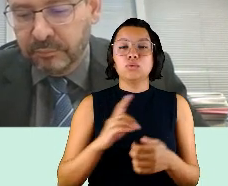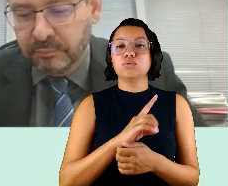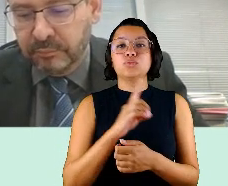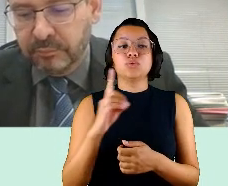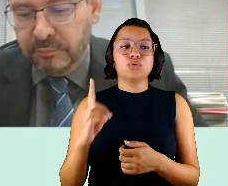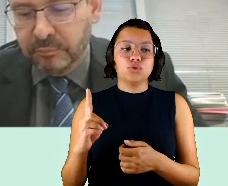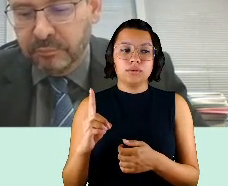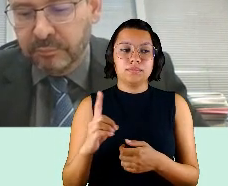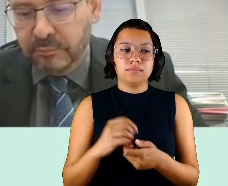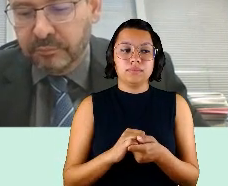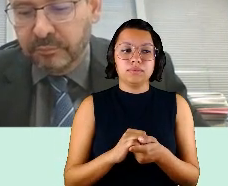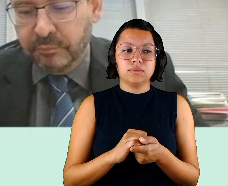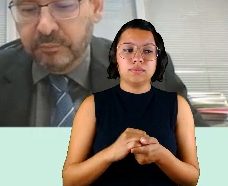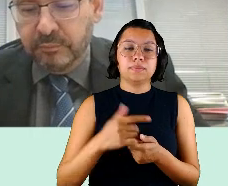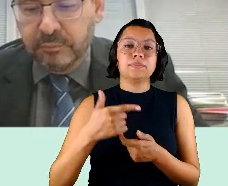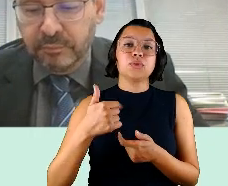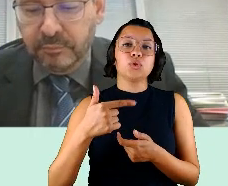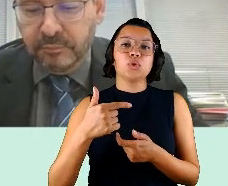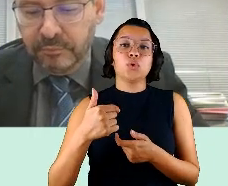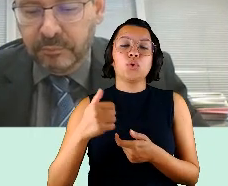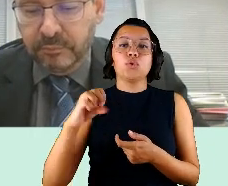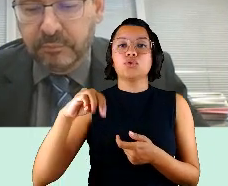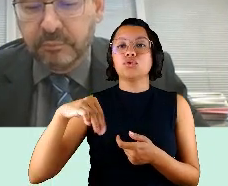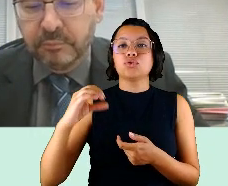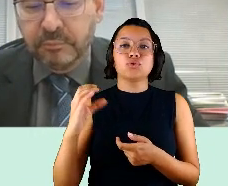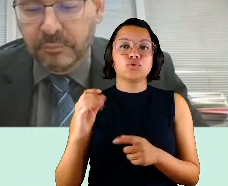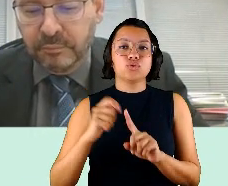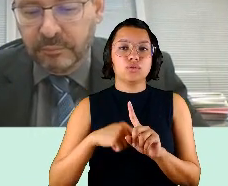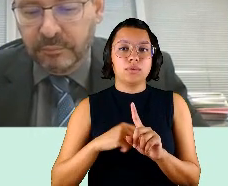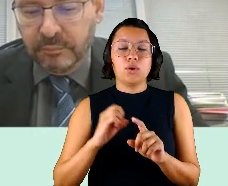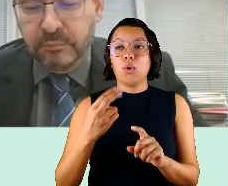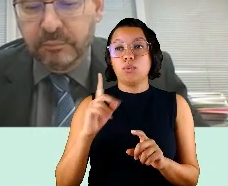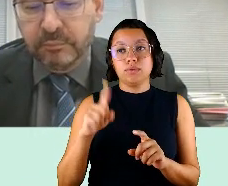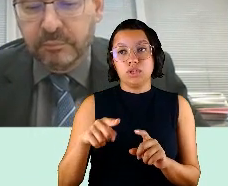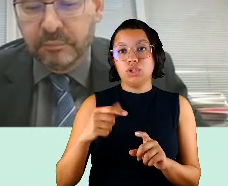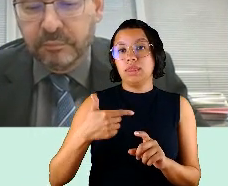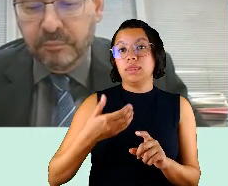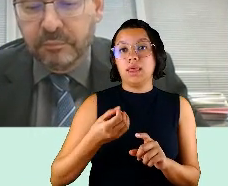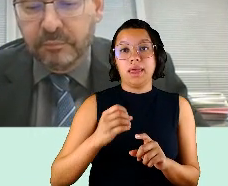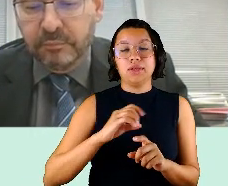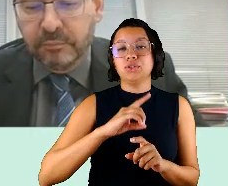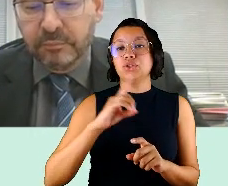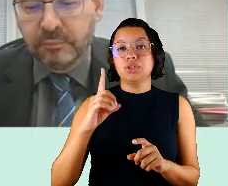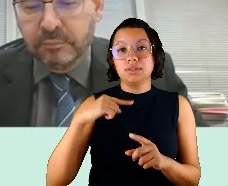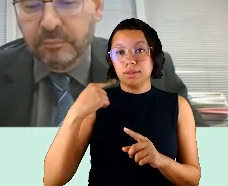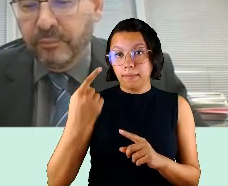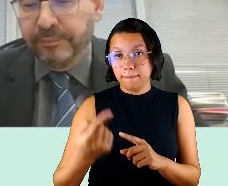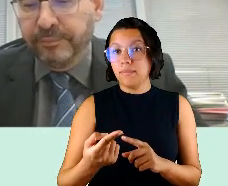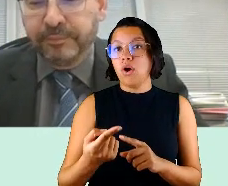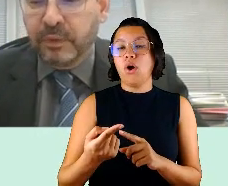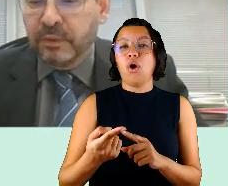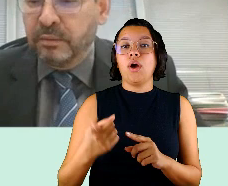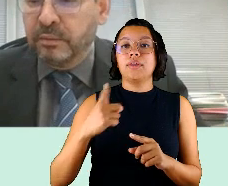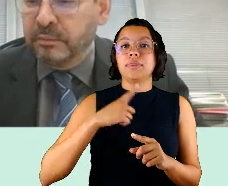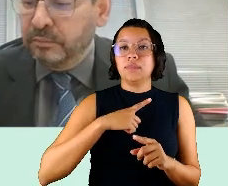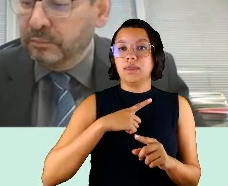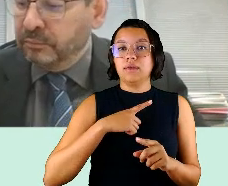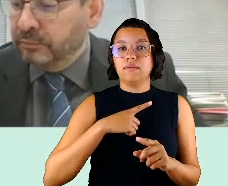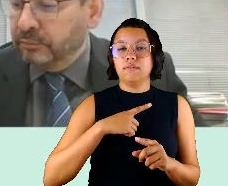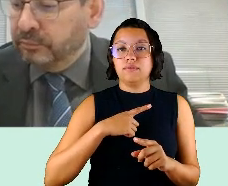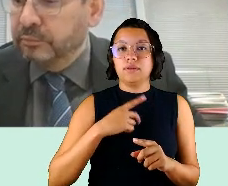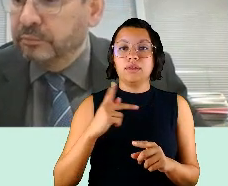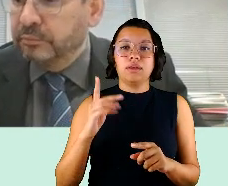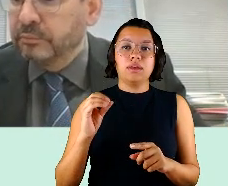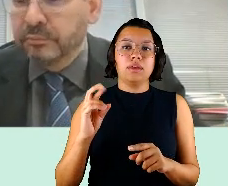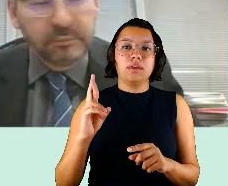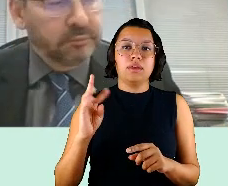dia 12 de março, ou seja, 10 dias depois, foi baixada a